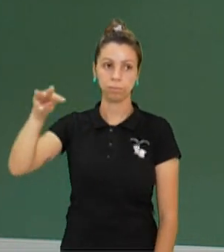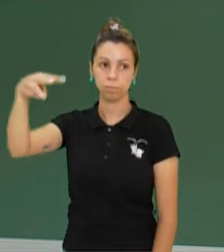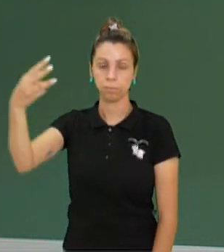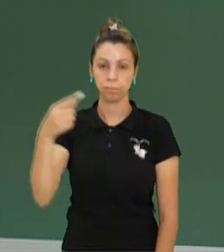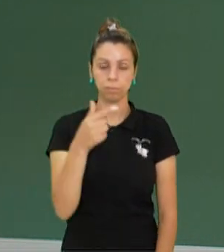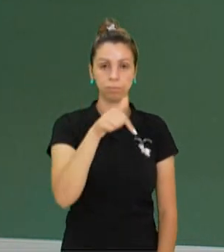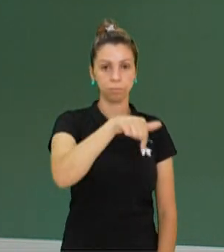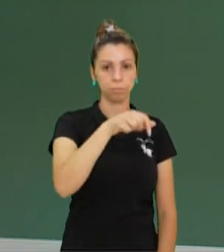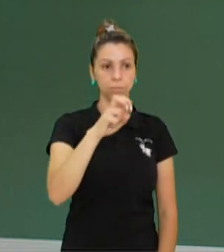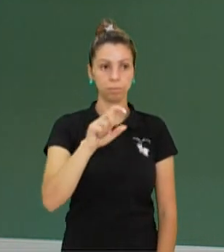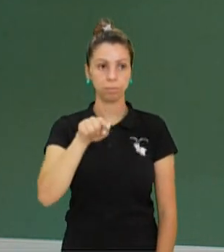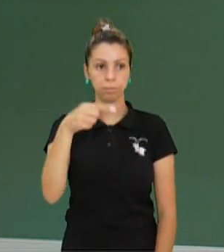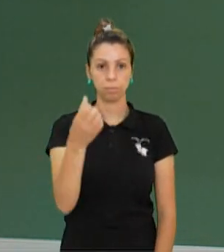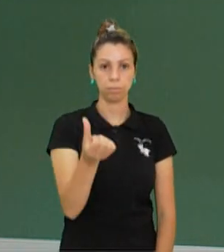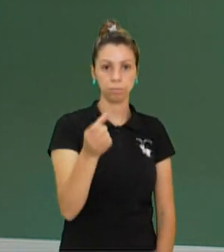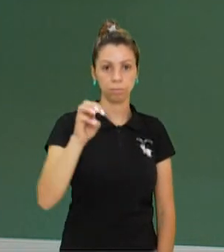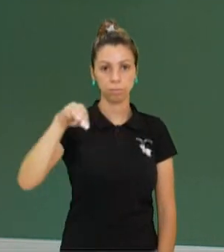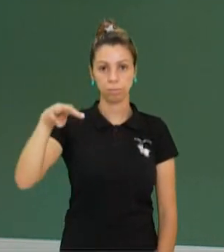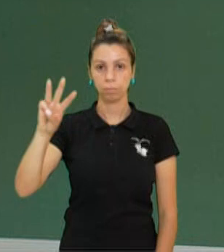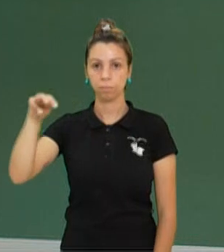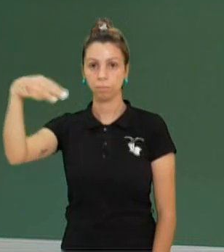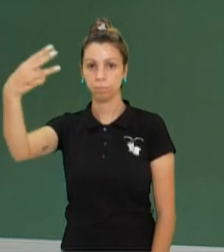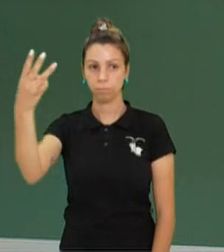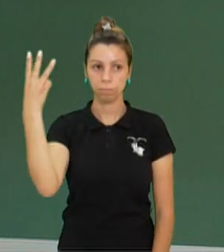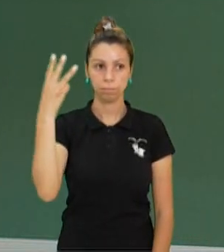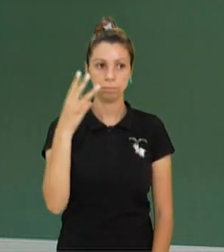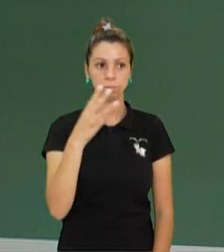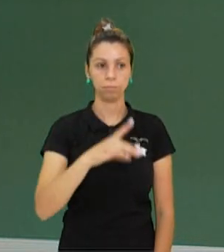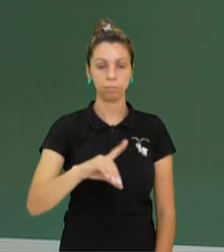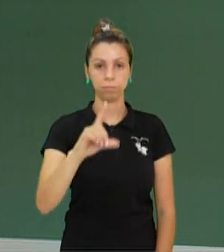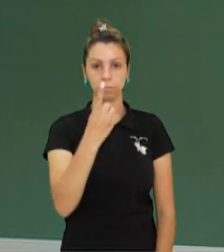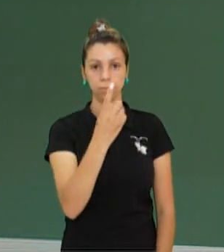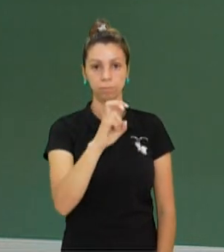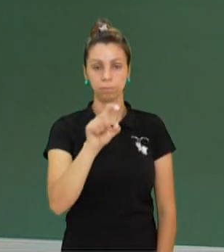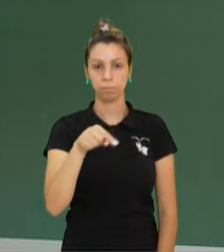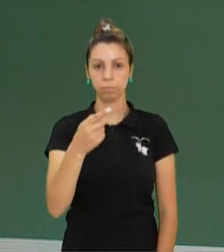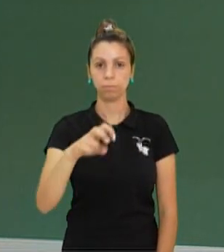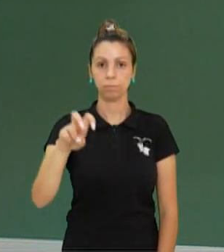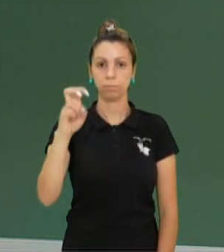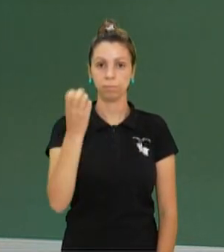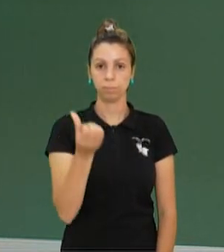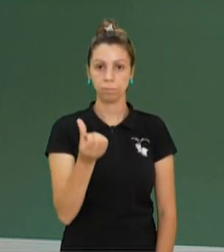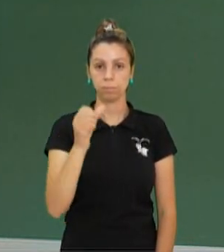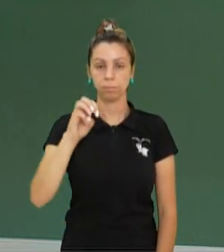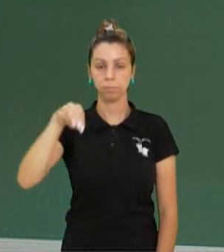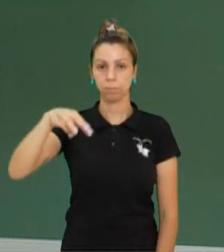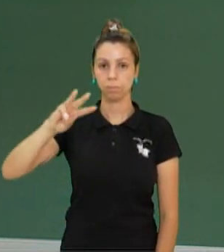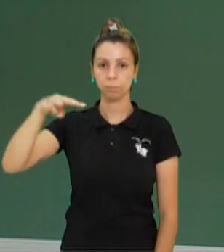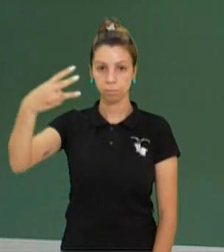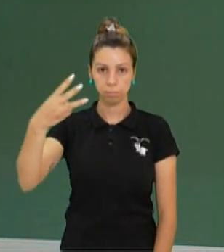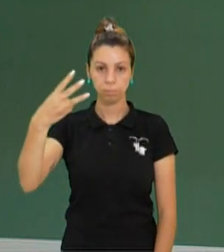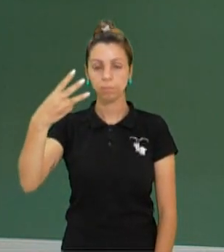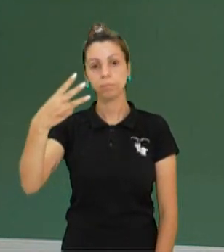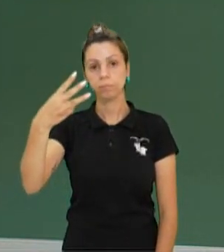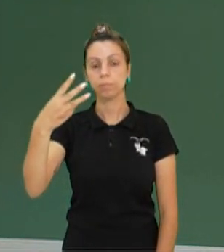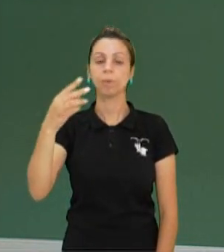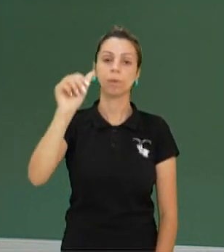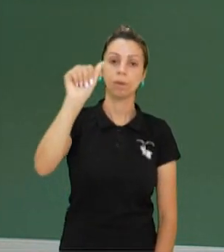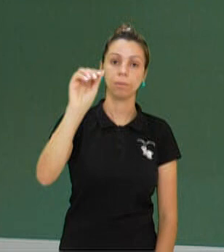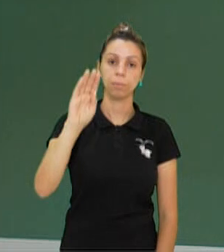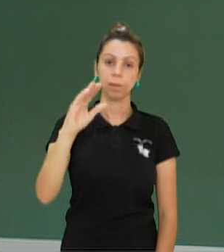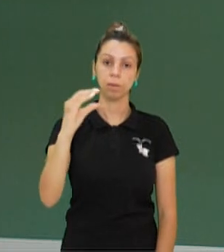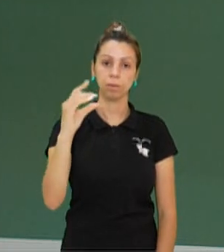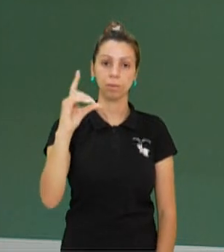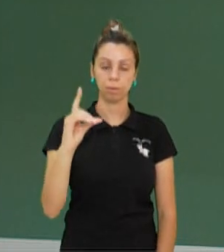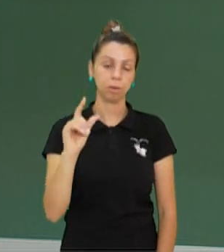100,6 metros cúbicos, D 75,6 metros cúbicos e E 15,6 metros cúbicos. Então, para que